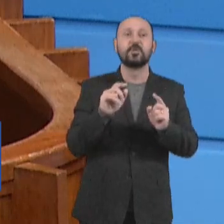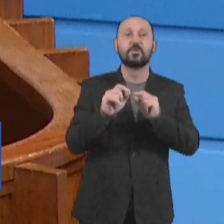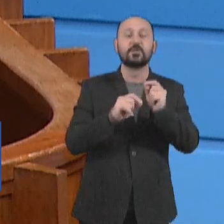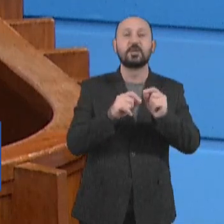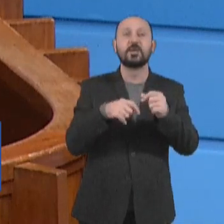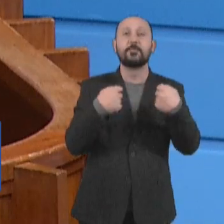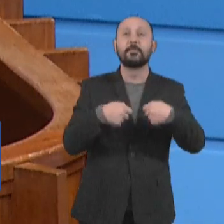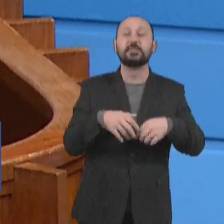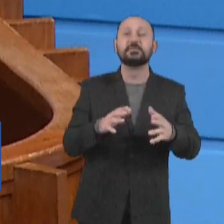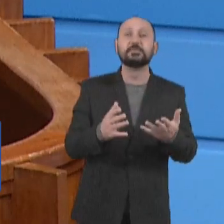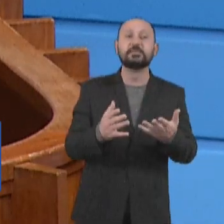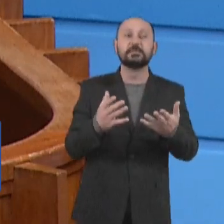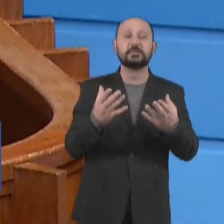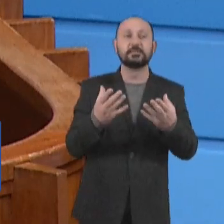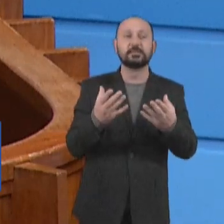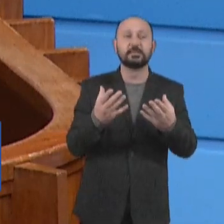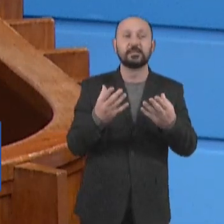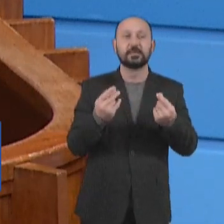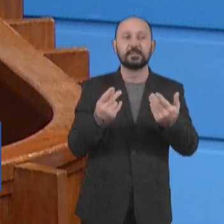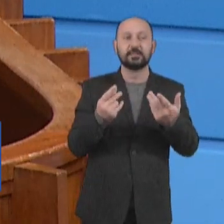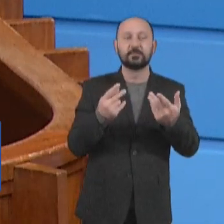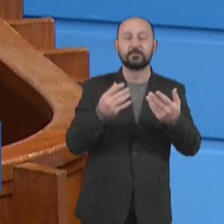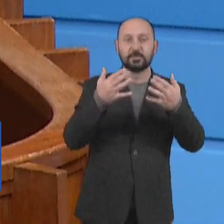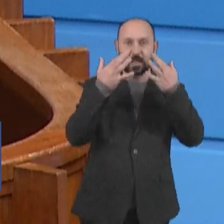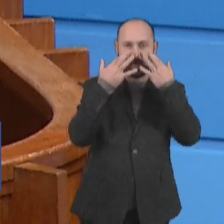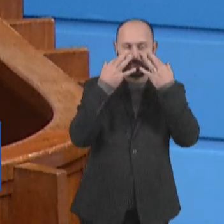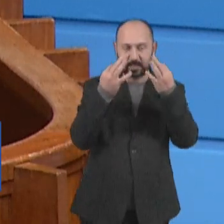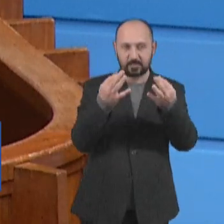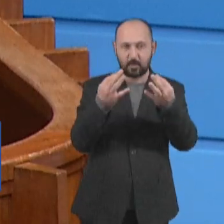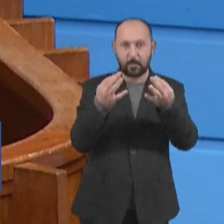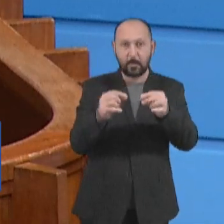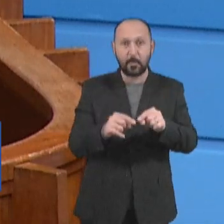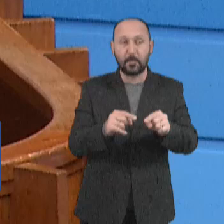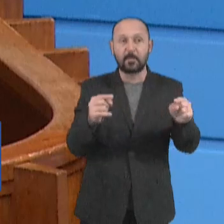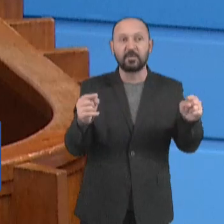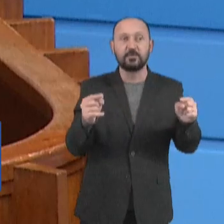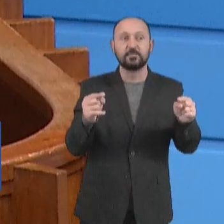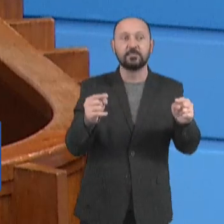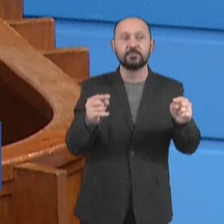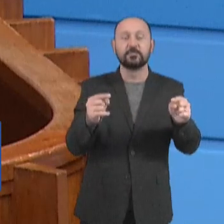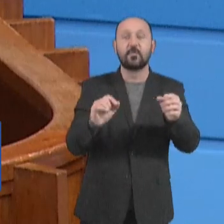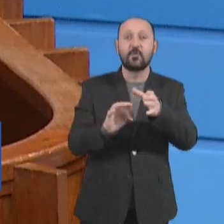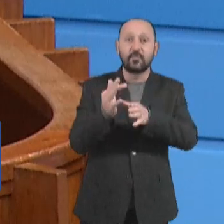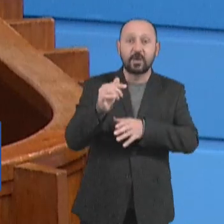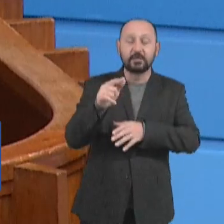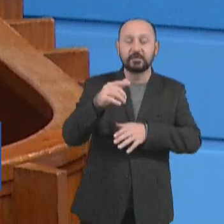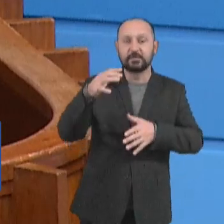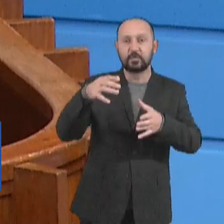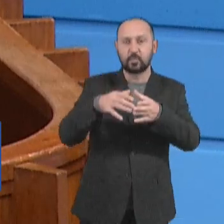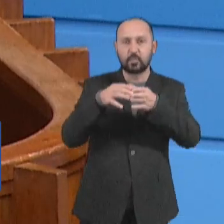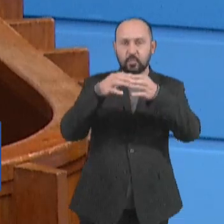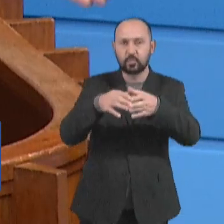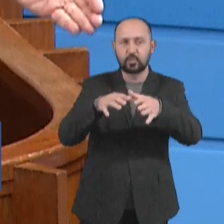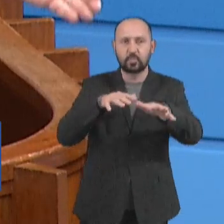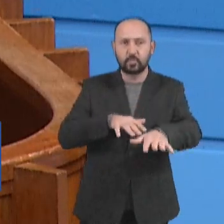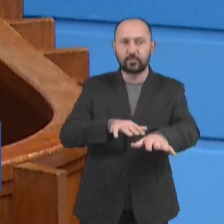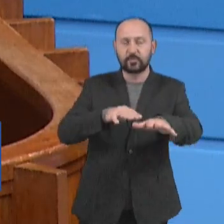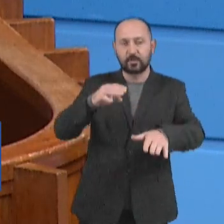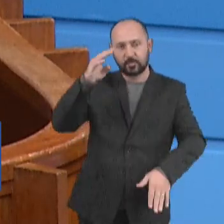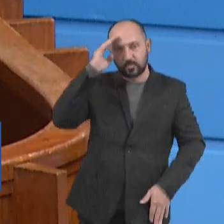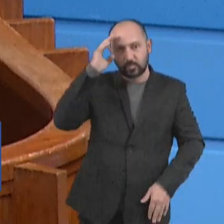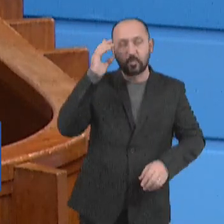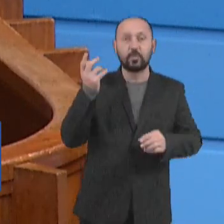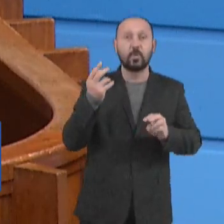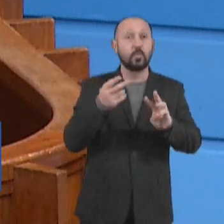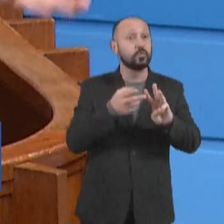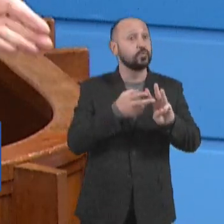que mereça muita atenção. Mas o fato desses militares, dos